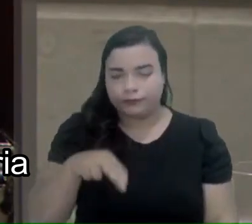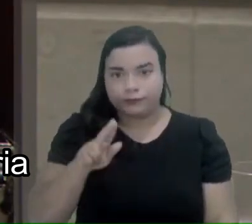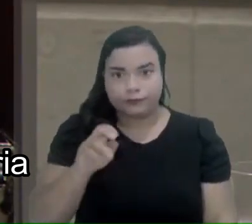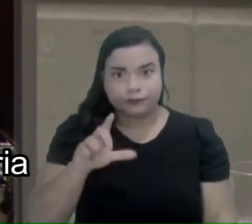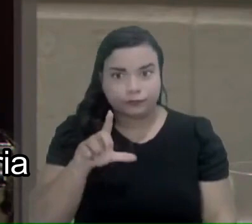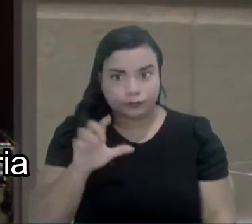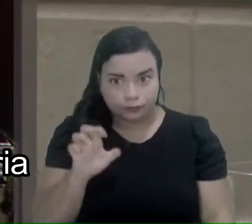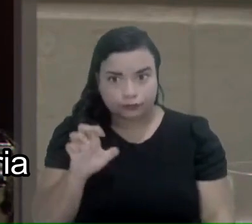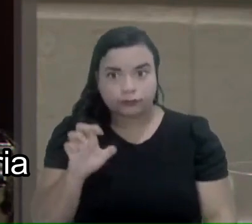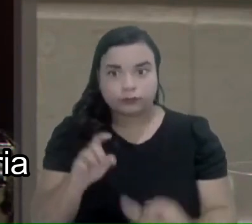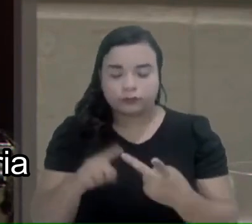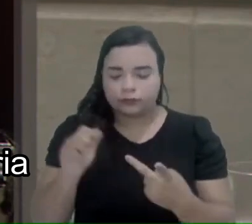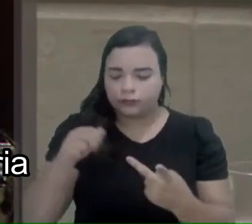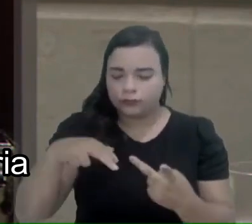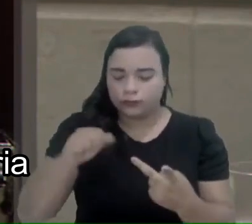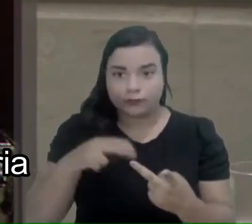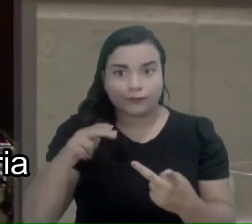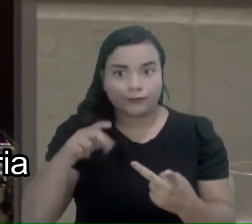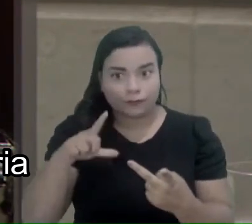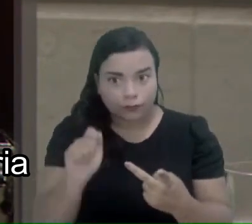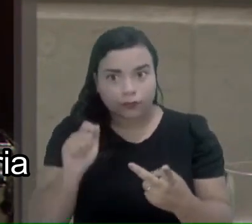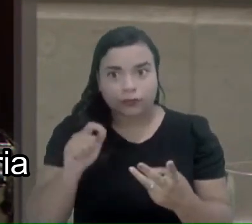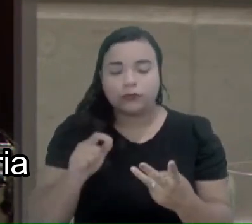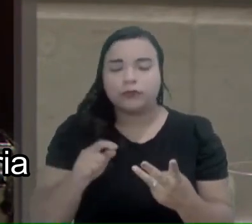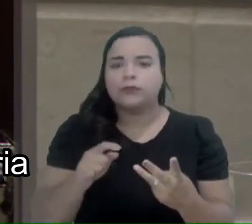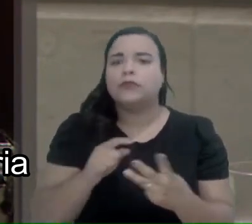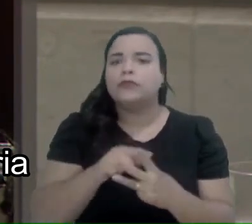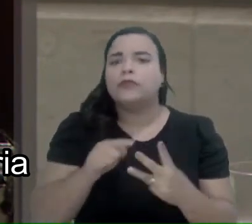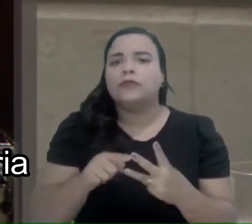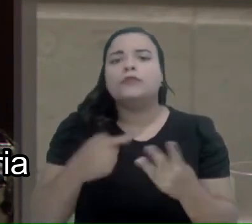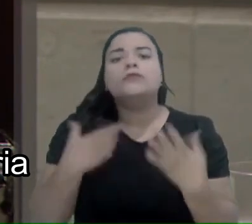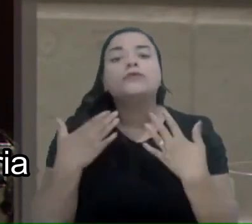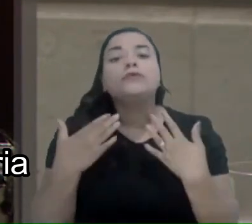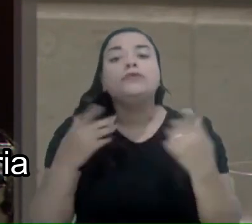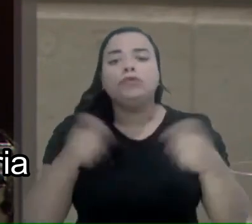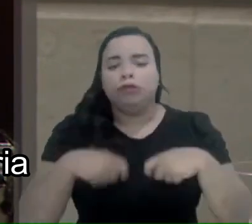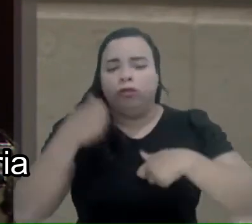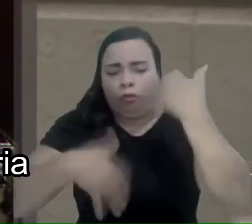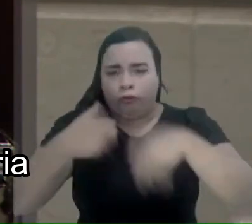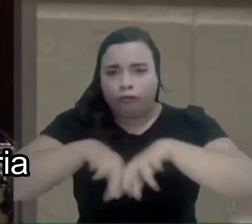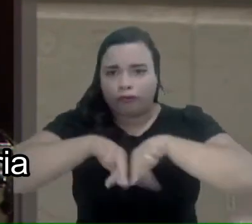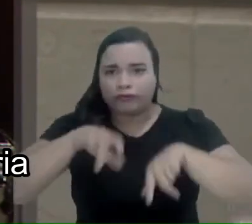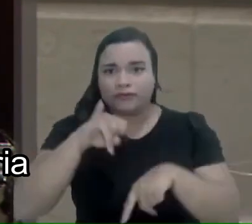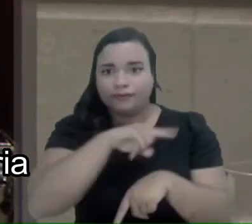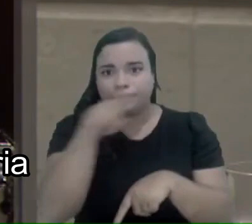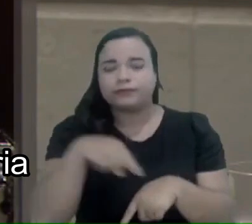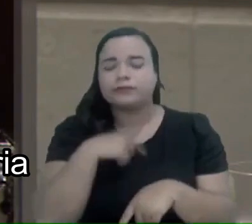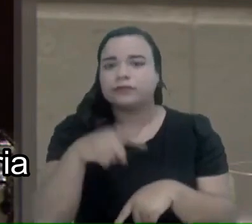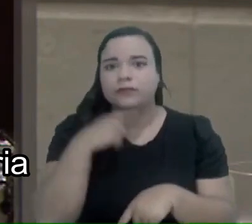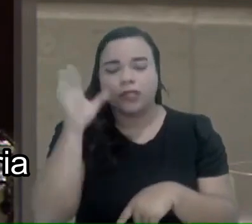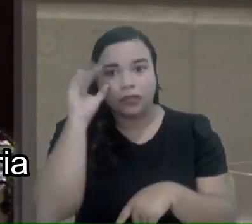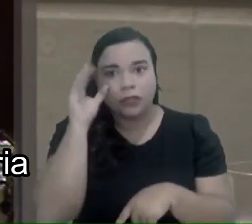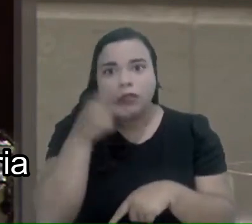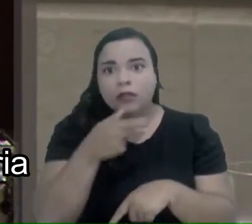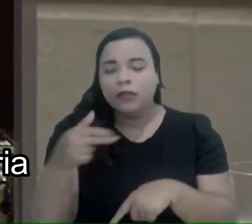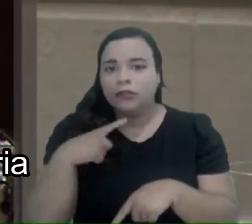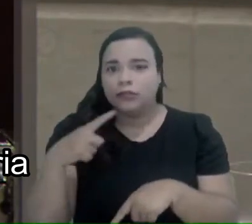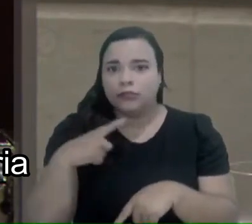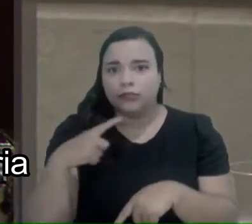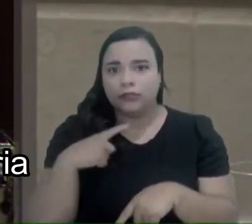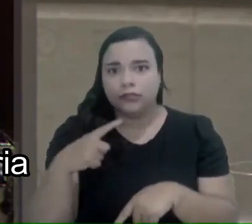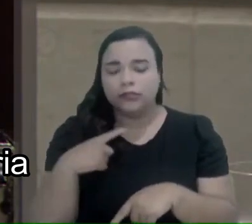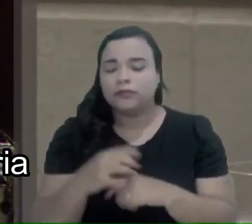possa esclarecer, dirimir qualquer dúvida que ainda ocorra. E passo aqui a palavra